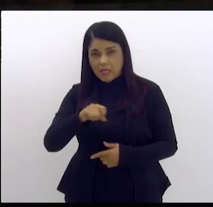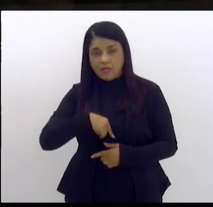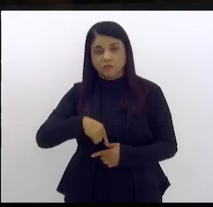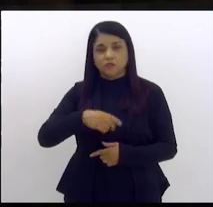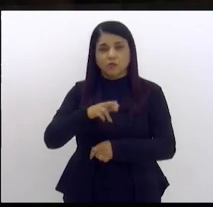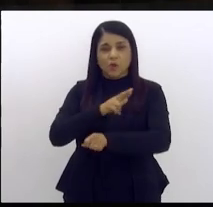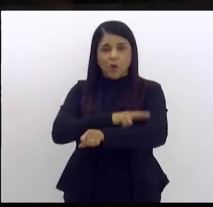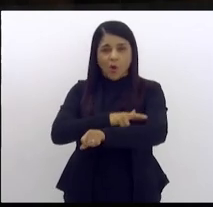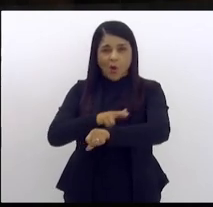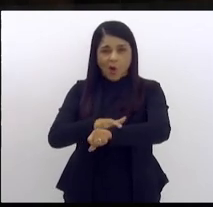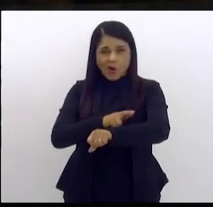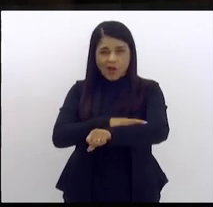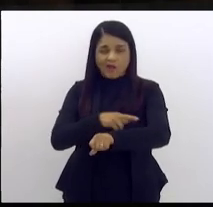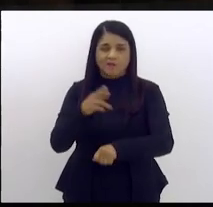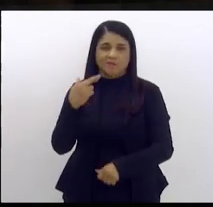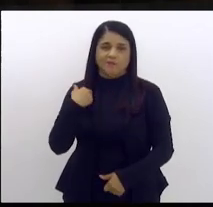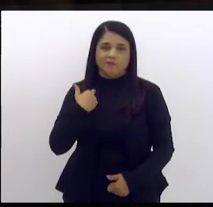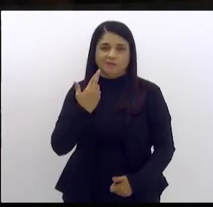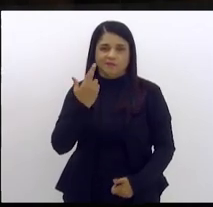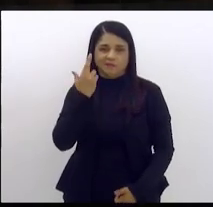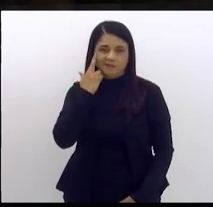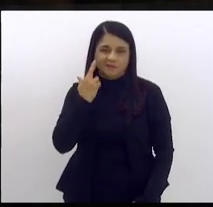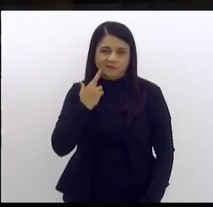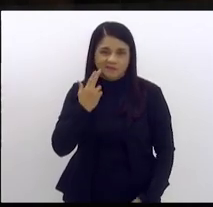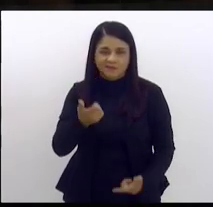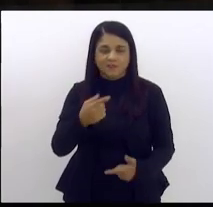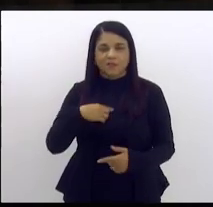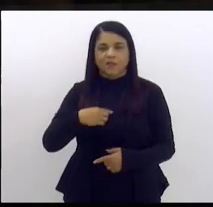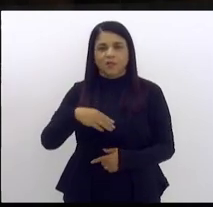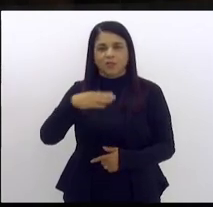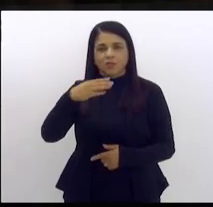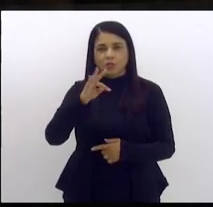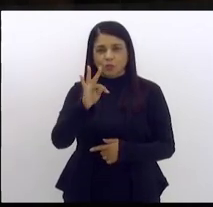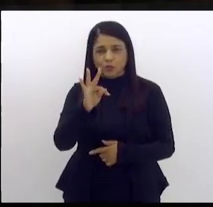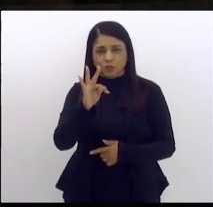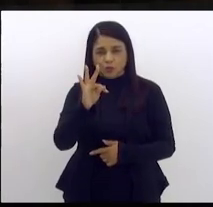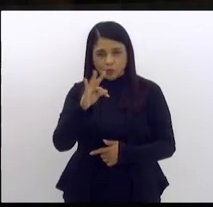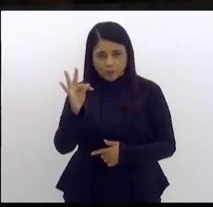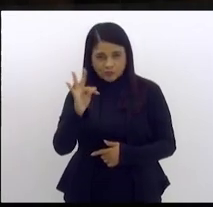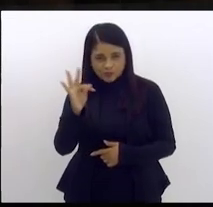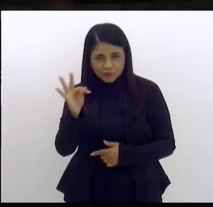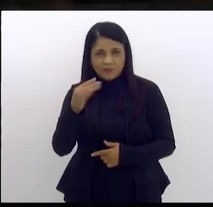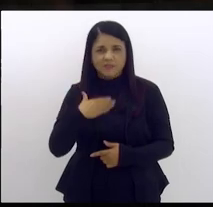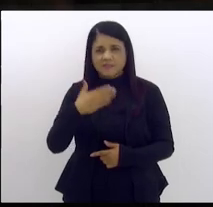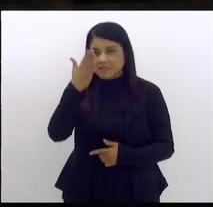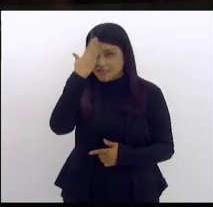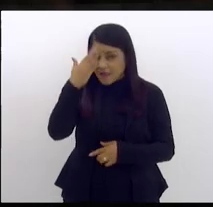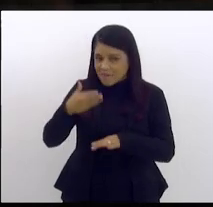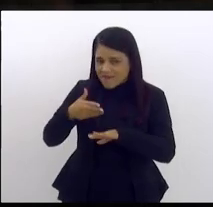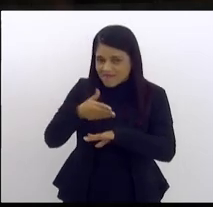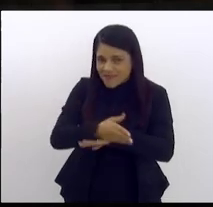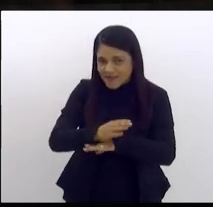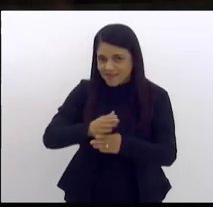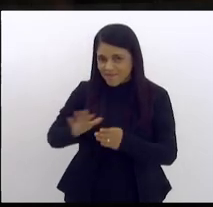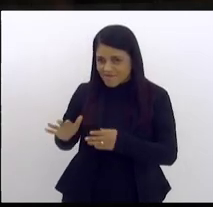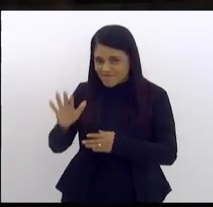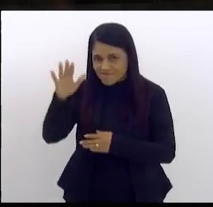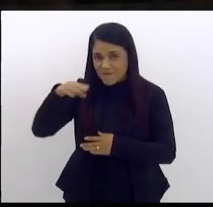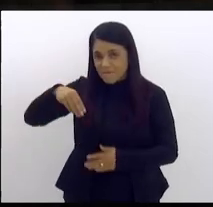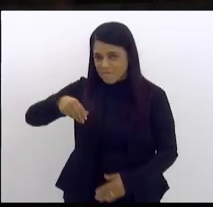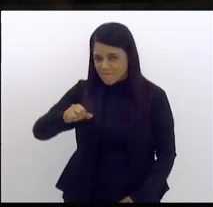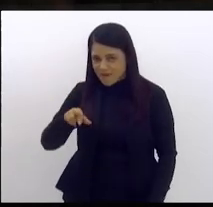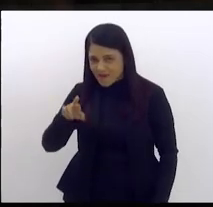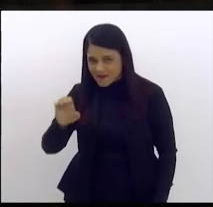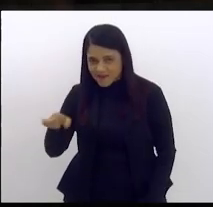de Tocantins membro da força nacional sabe entrar na Maré sabe entrar